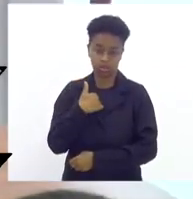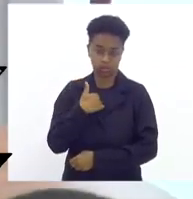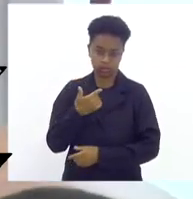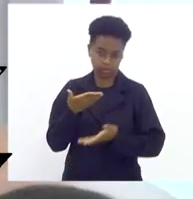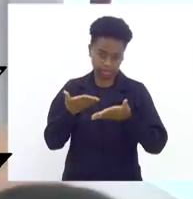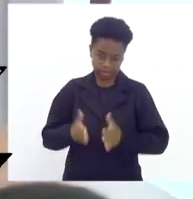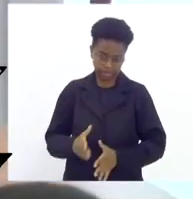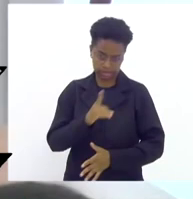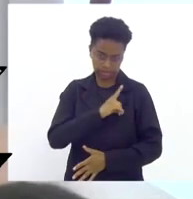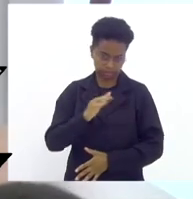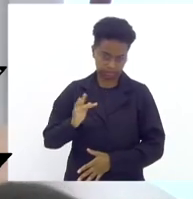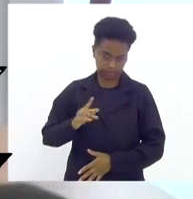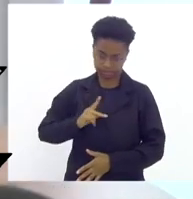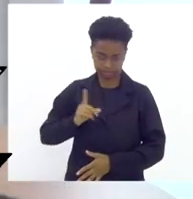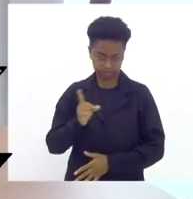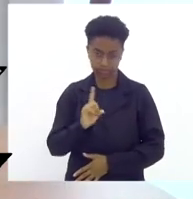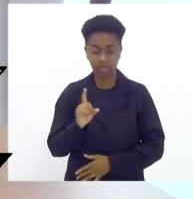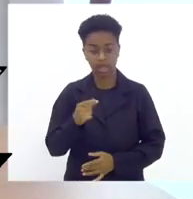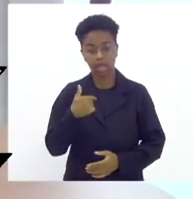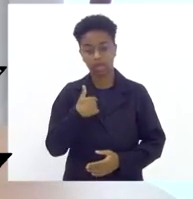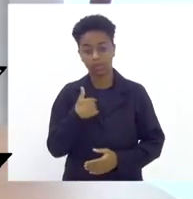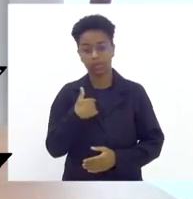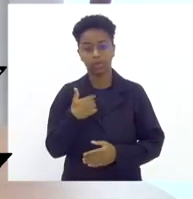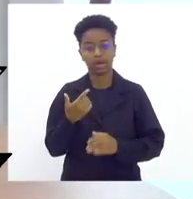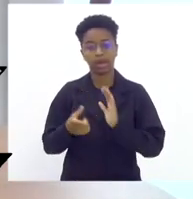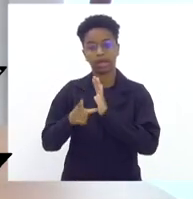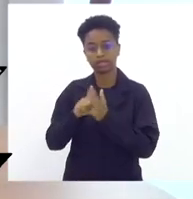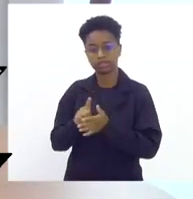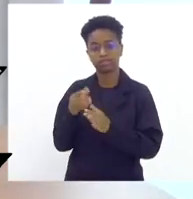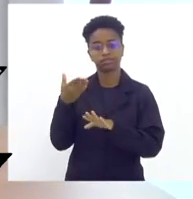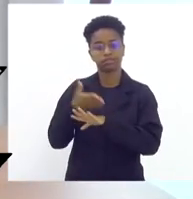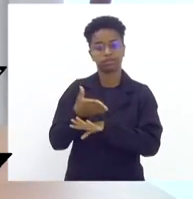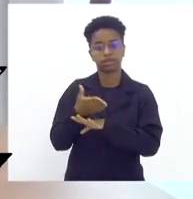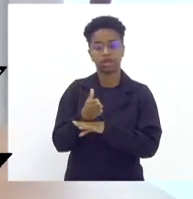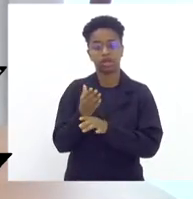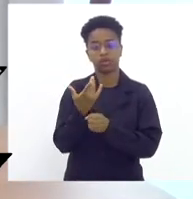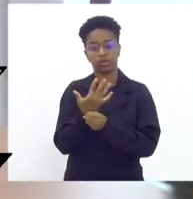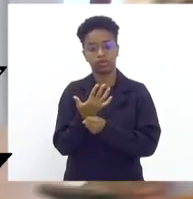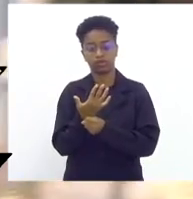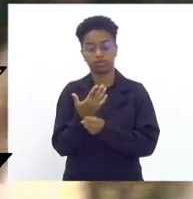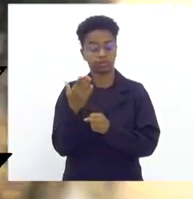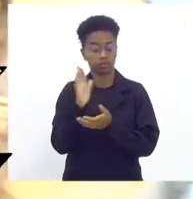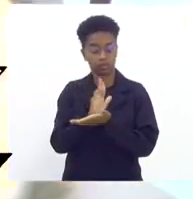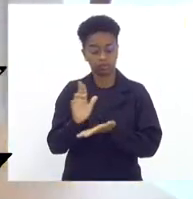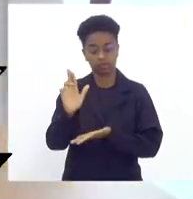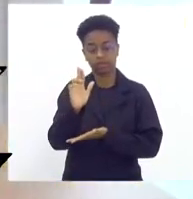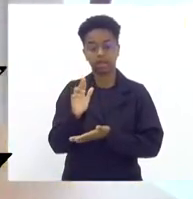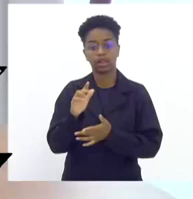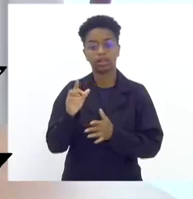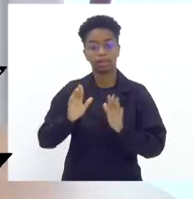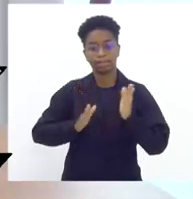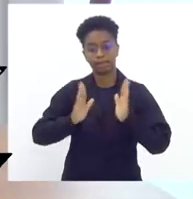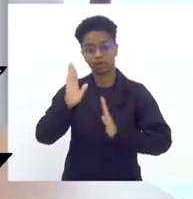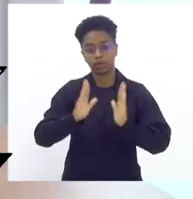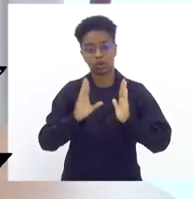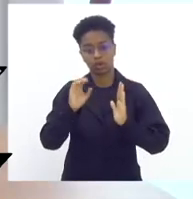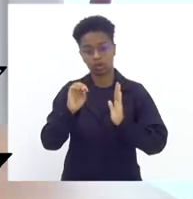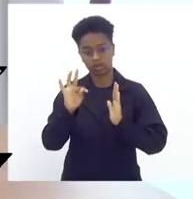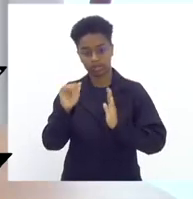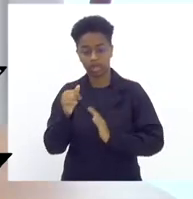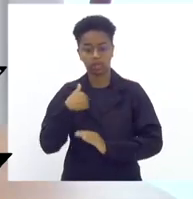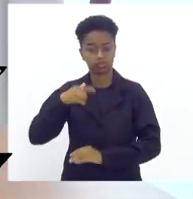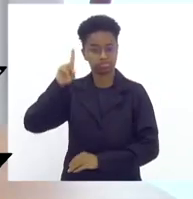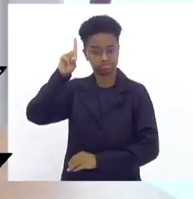e quando a gente teve a questão das cotas Enfim uma avalanche de de processo eu levantei o dedo ali e